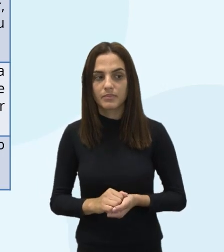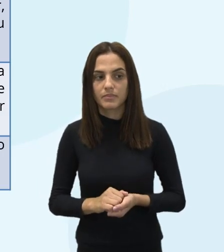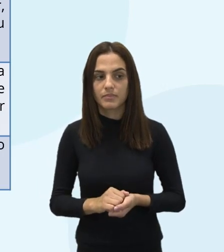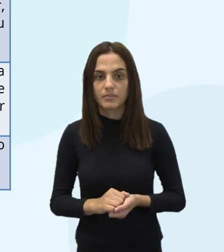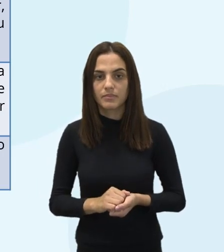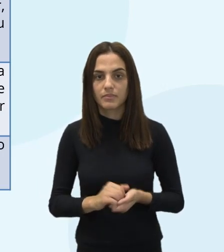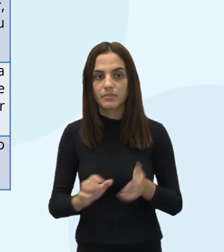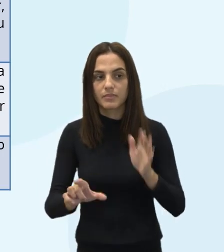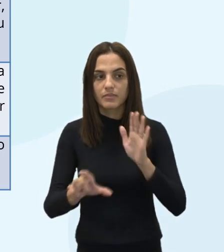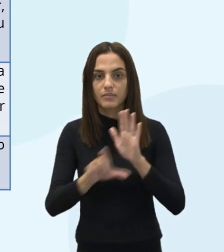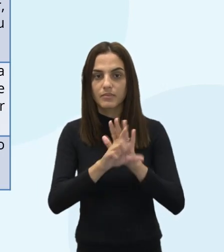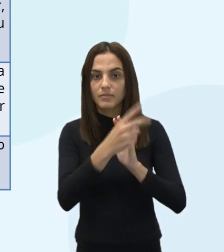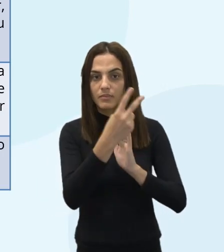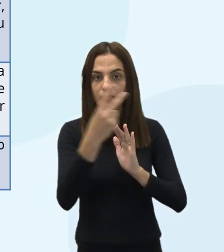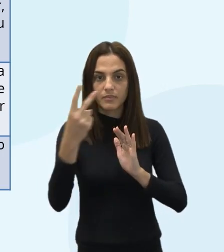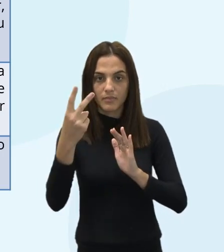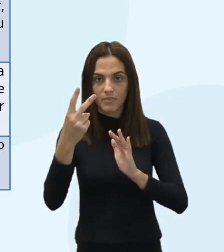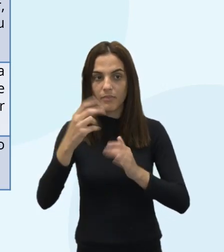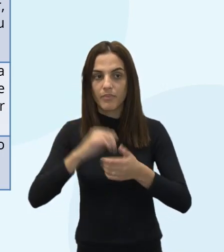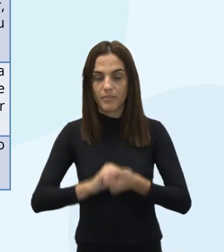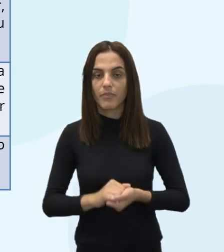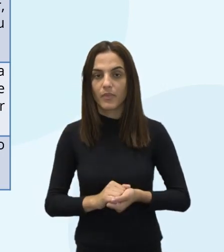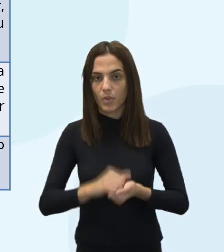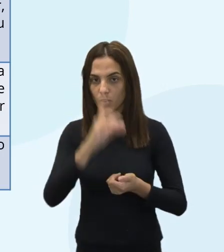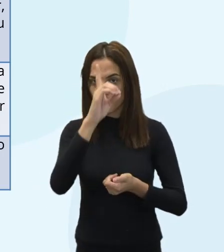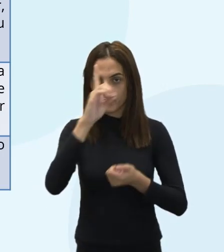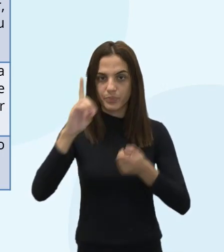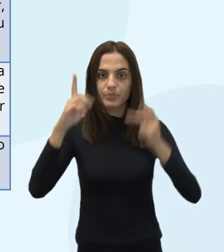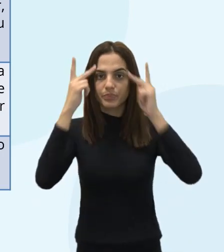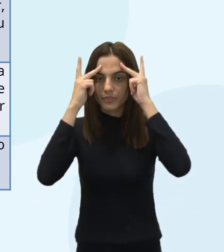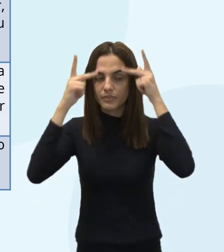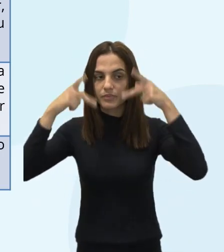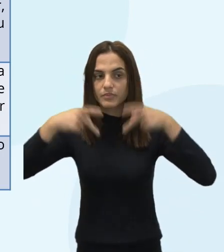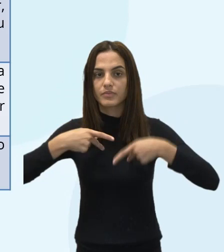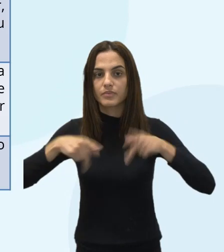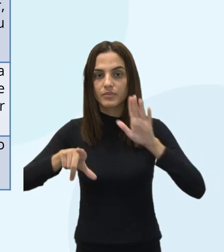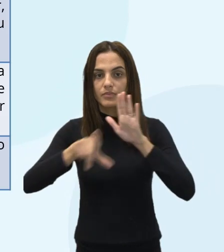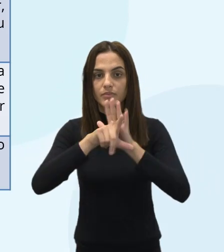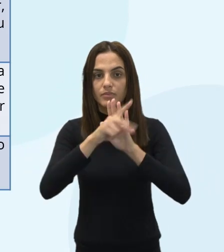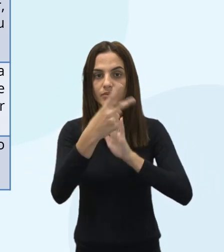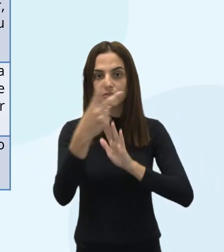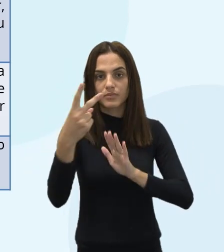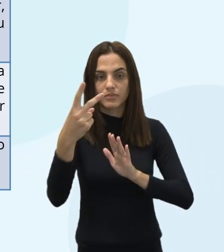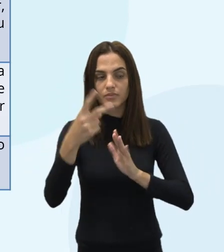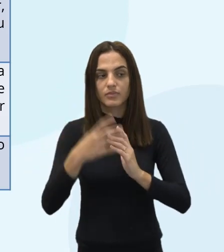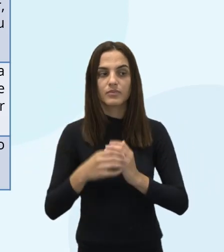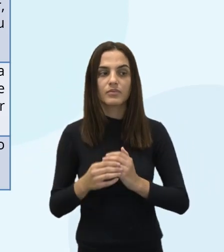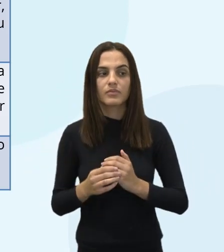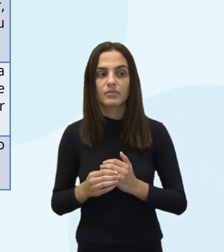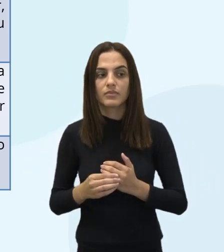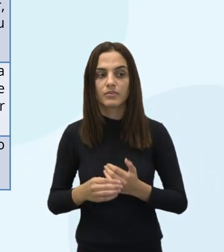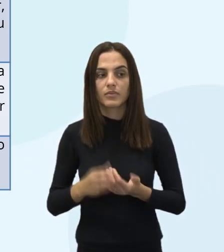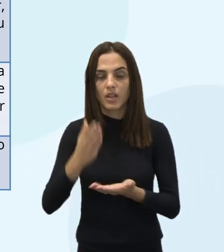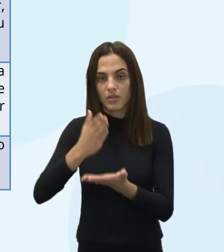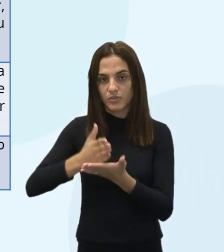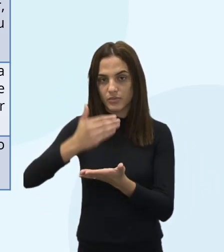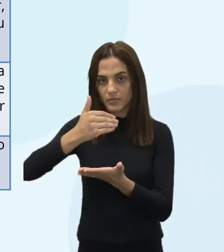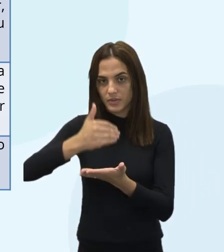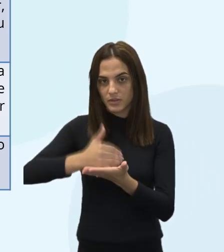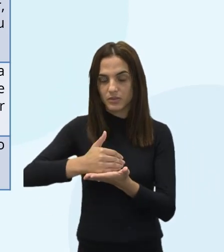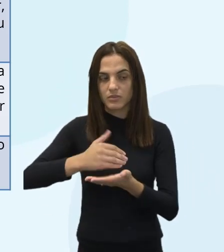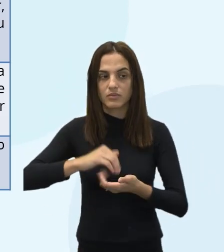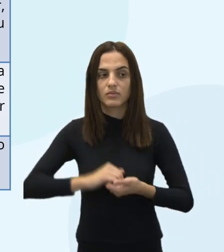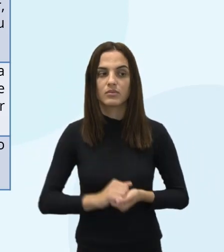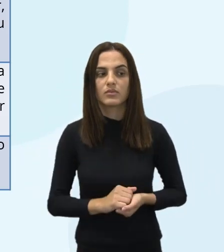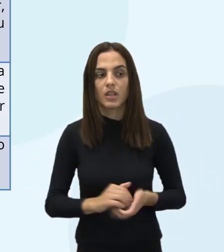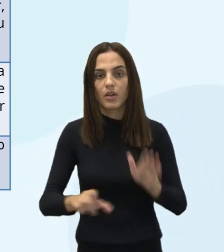então o artigo 2 da Declaração Universal dos Direitos Humanos, o artigo 2 ainda, né, subdividido em itens, e o